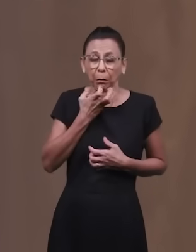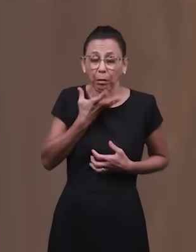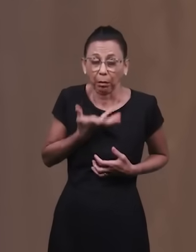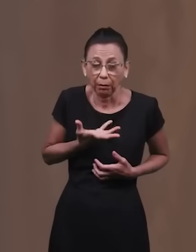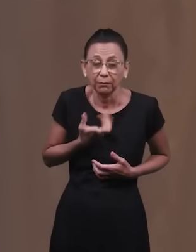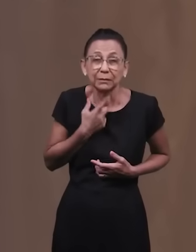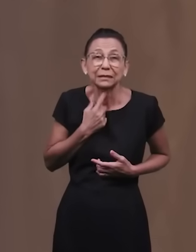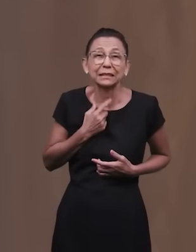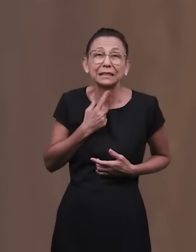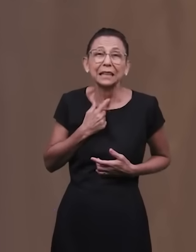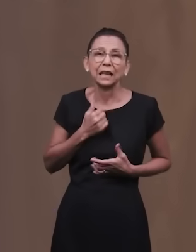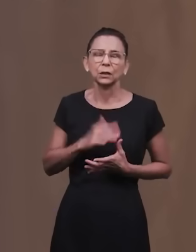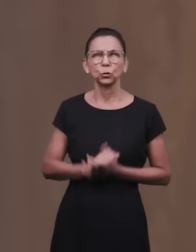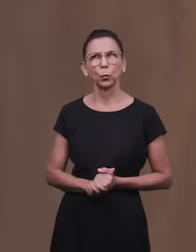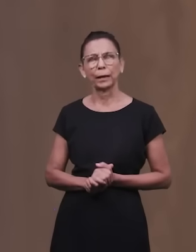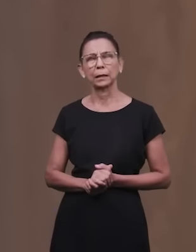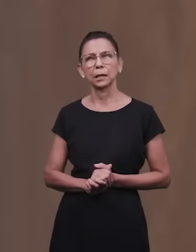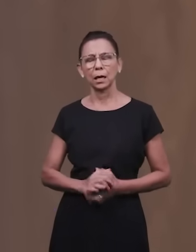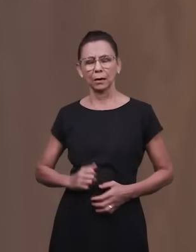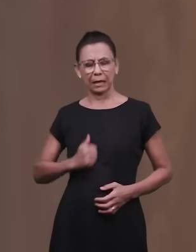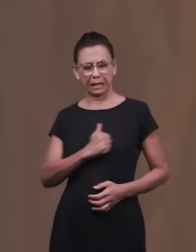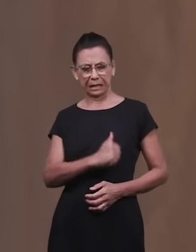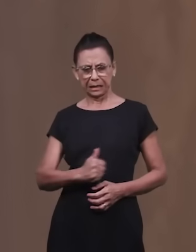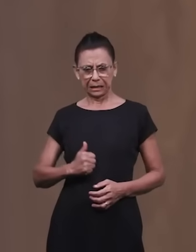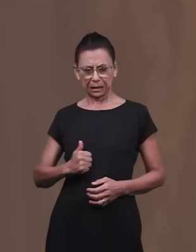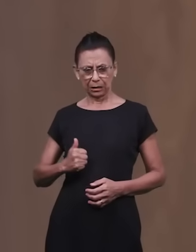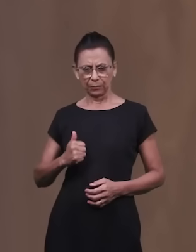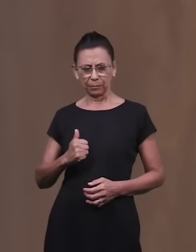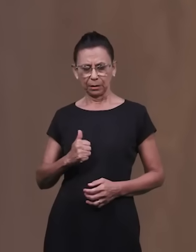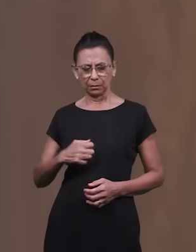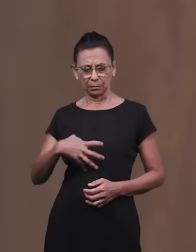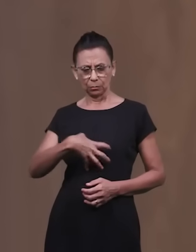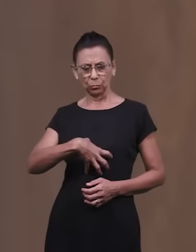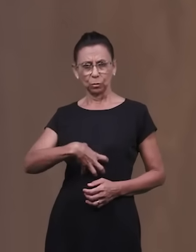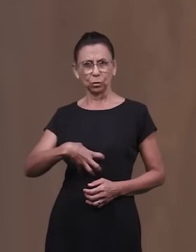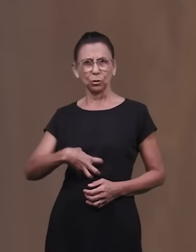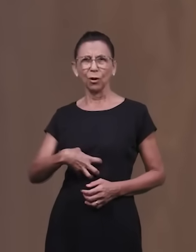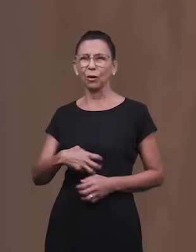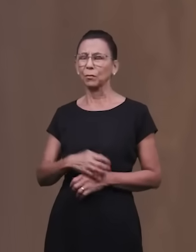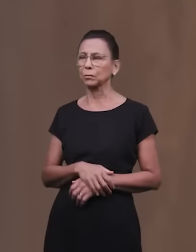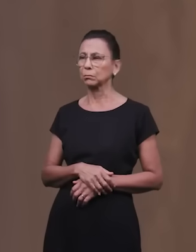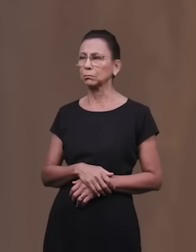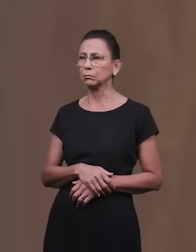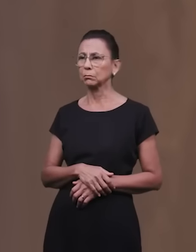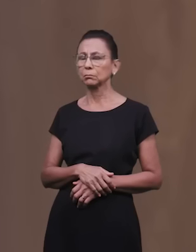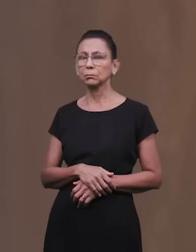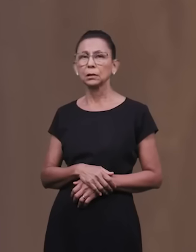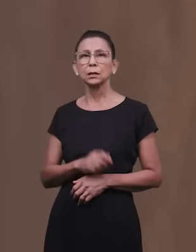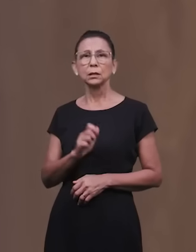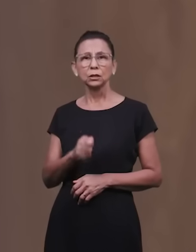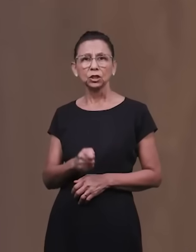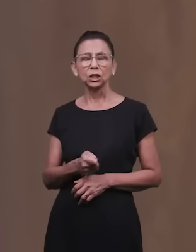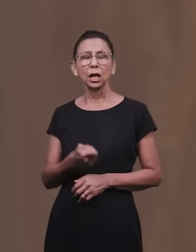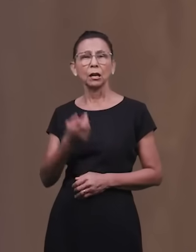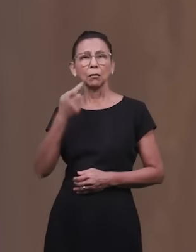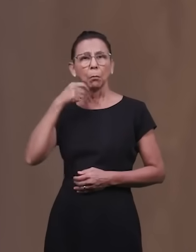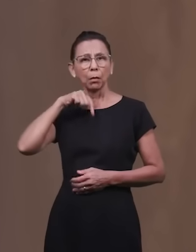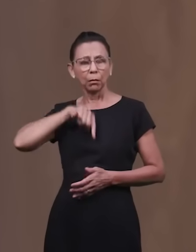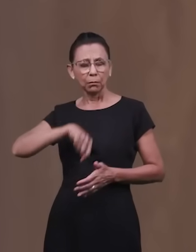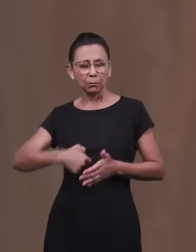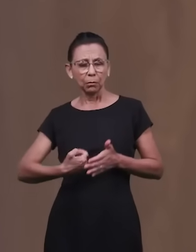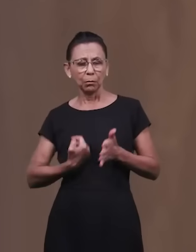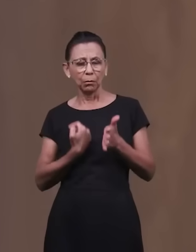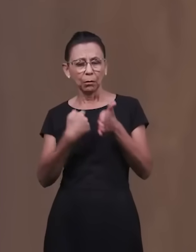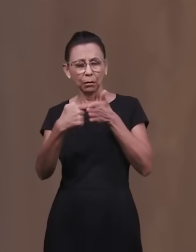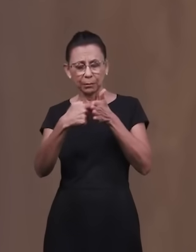então trata uma ansiedade. Vai ser por descarte. A dor de cabeça, os incômodos do